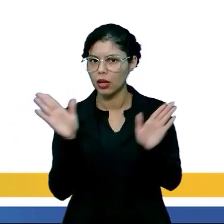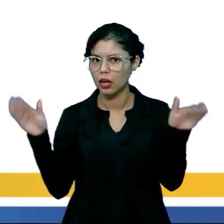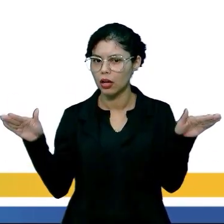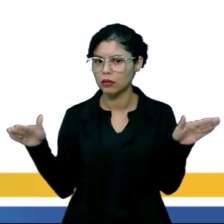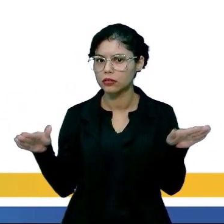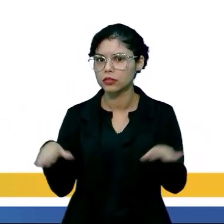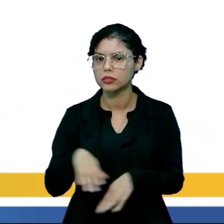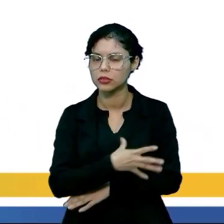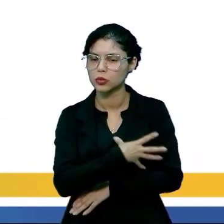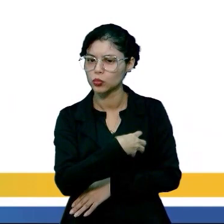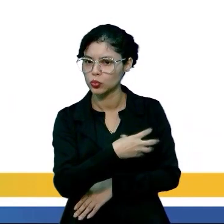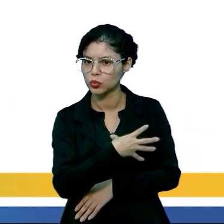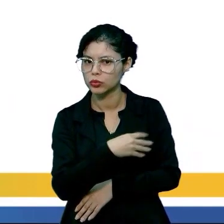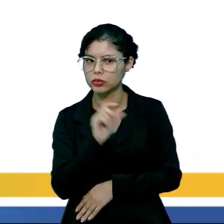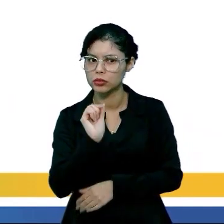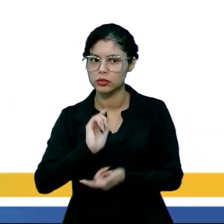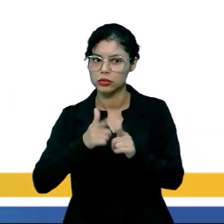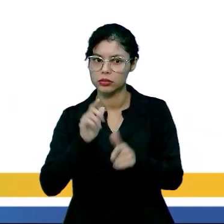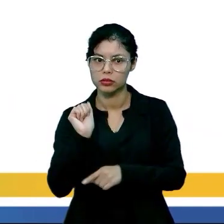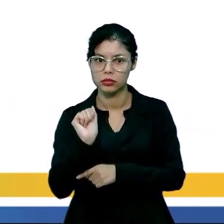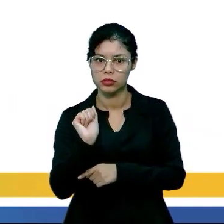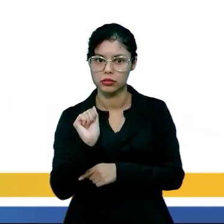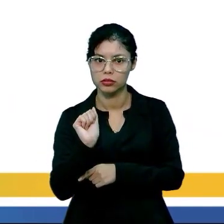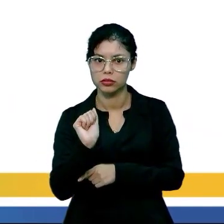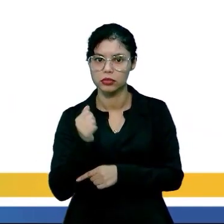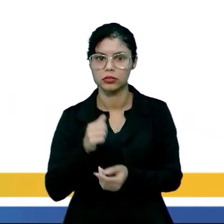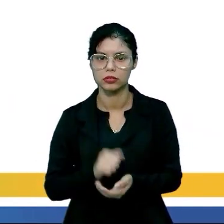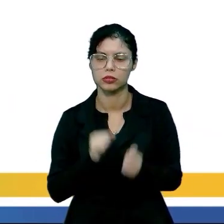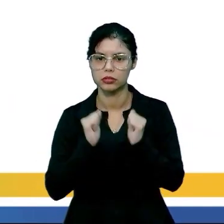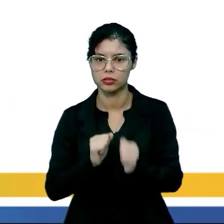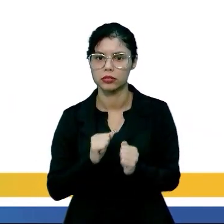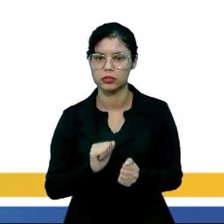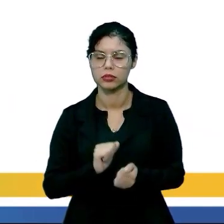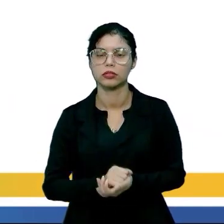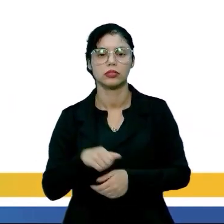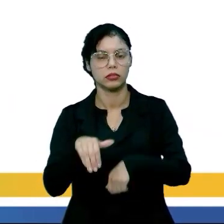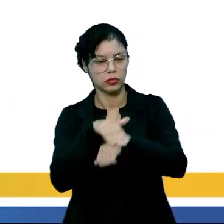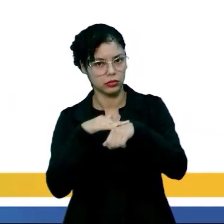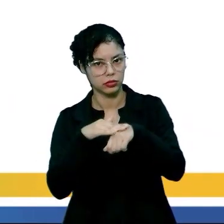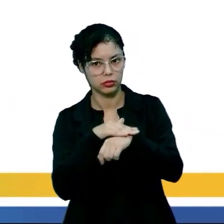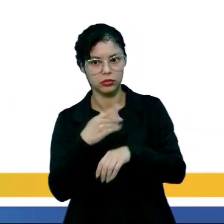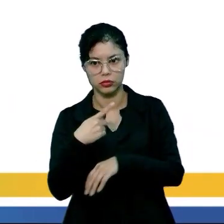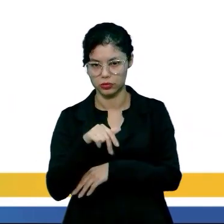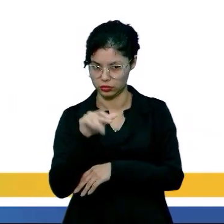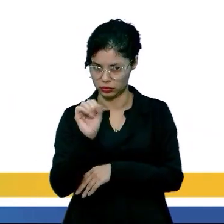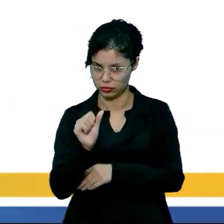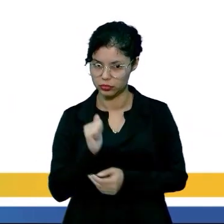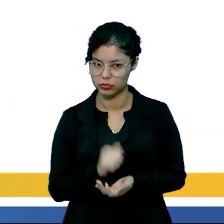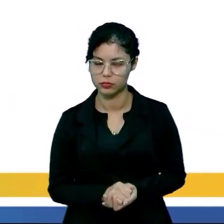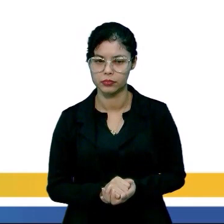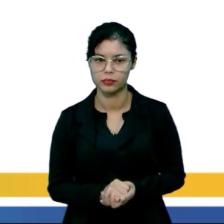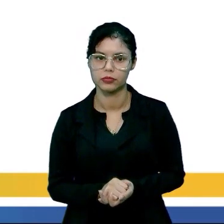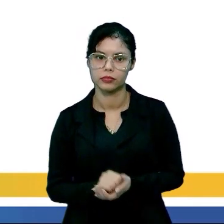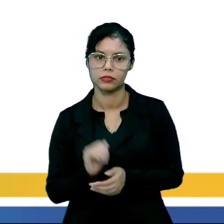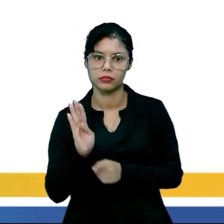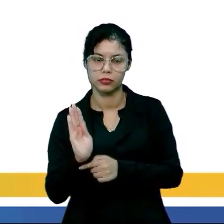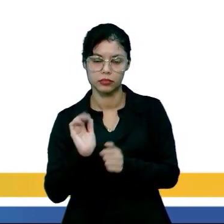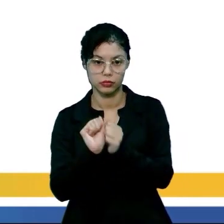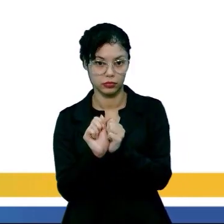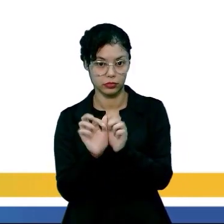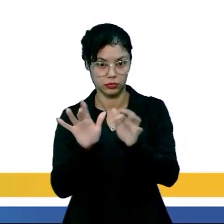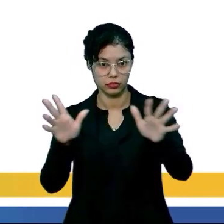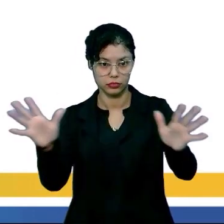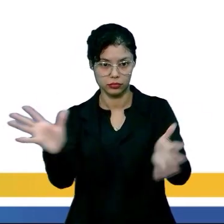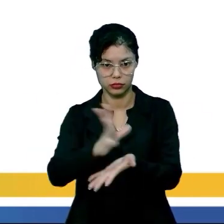mamíferos para esse fruto? Alternativa A: ganchos que permitem a adesão ao pelos e penas. Alternativa